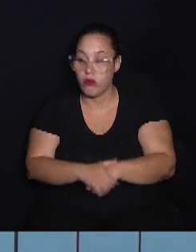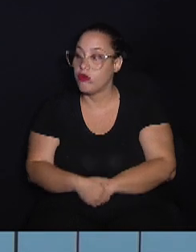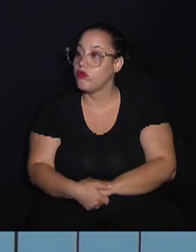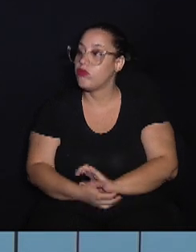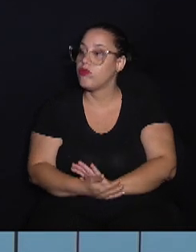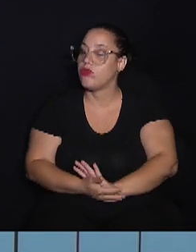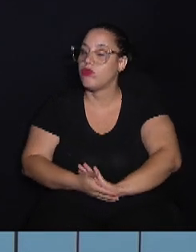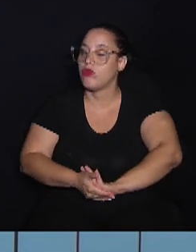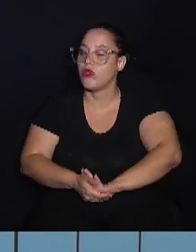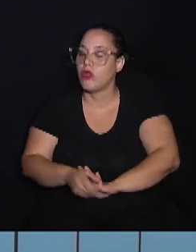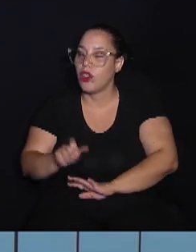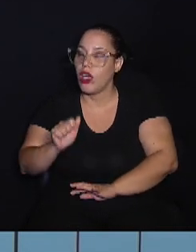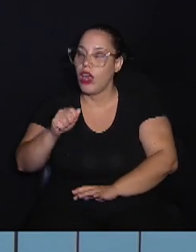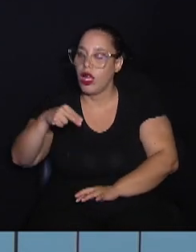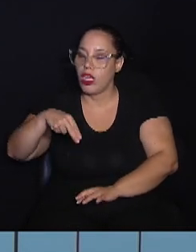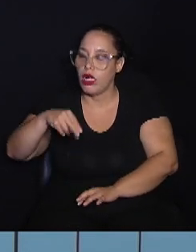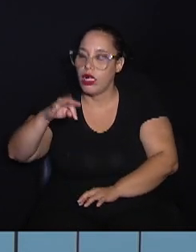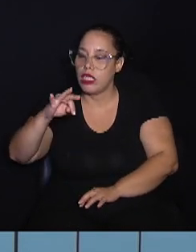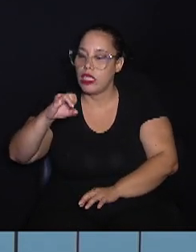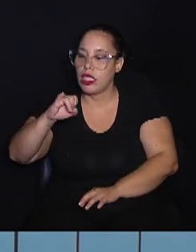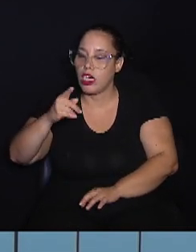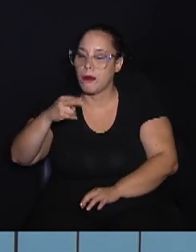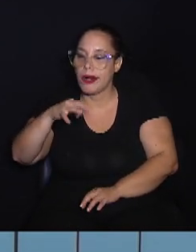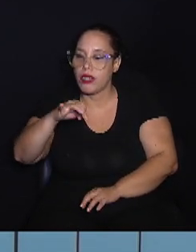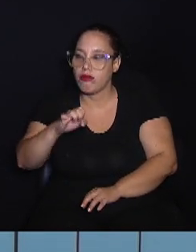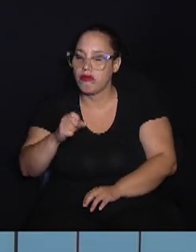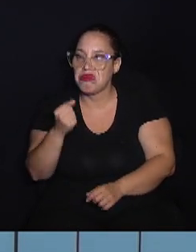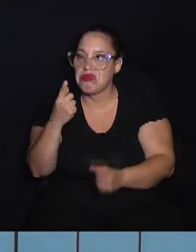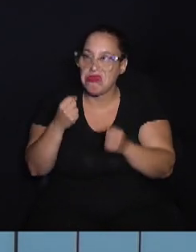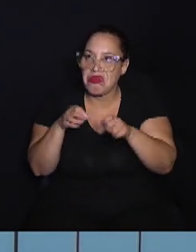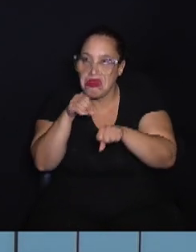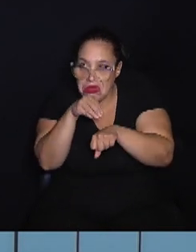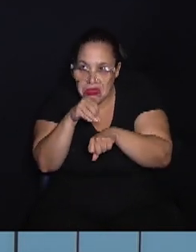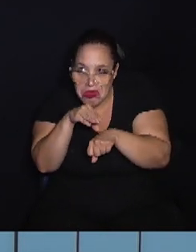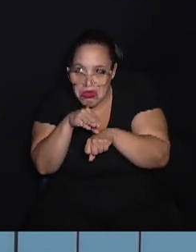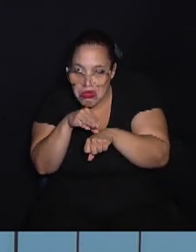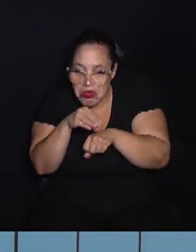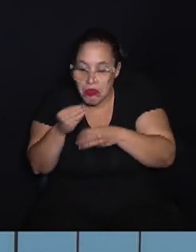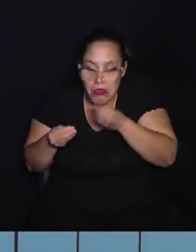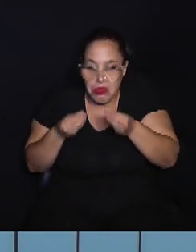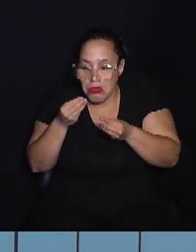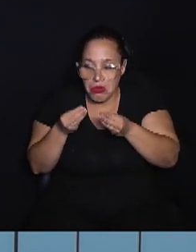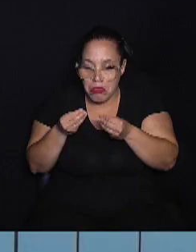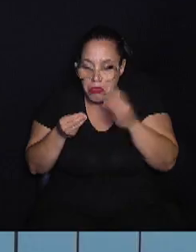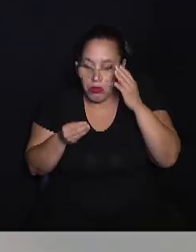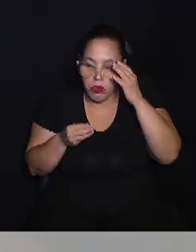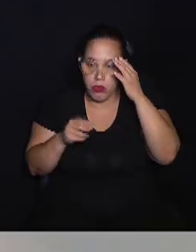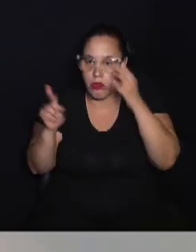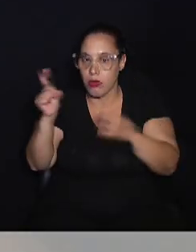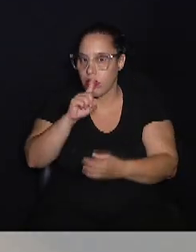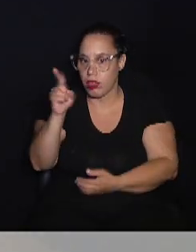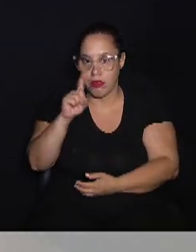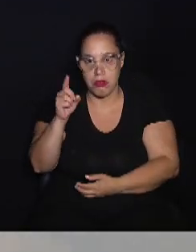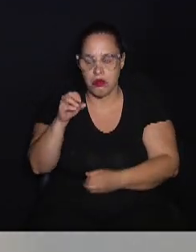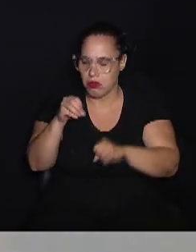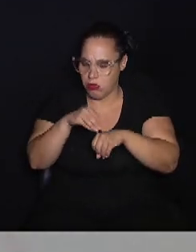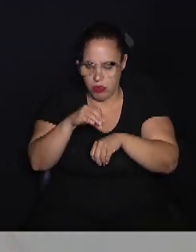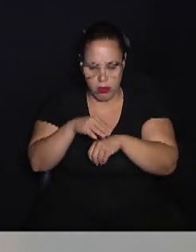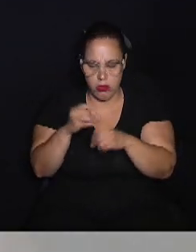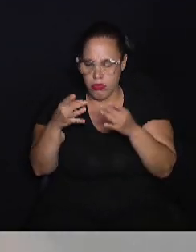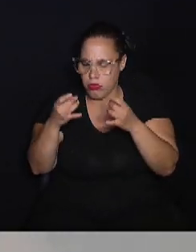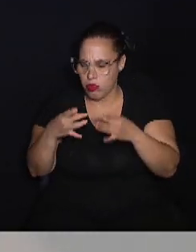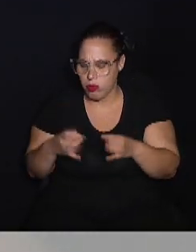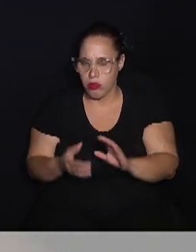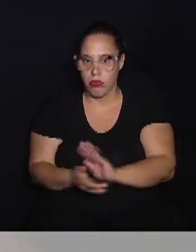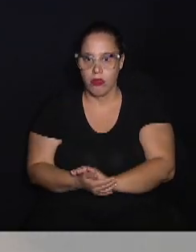dos anti antitranspirantes também existe alguma orientação alguma dica Não aí não tem nenhuma uma dica específica por isso que